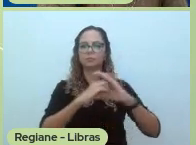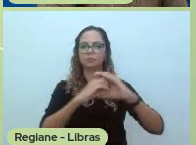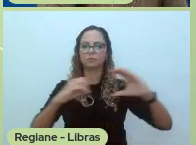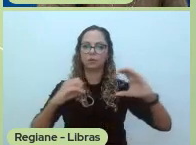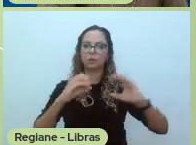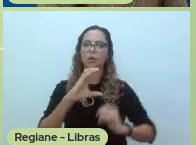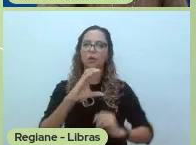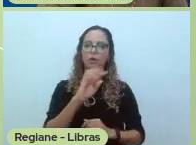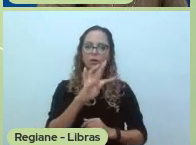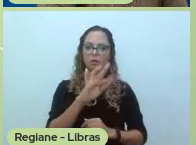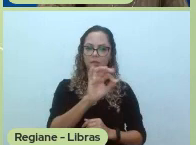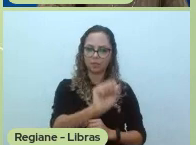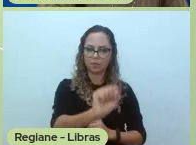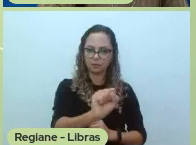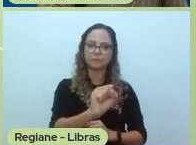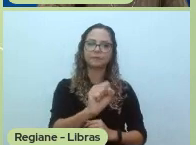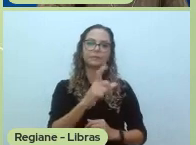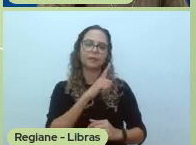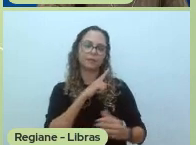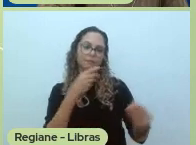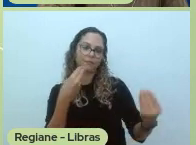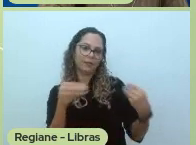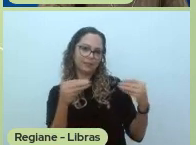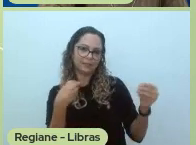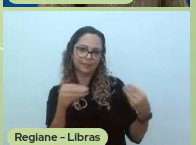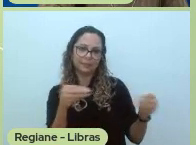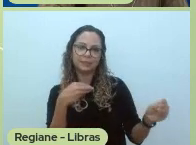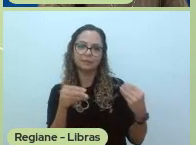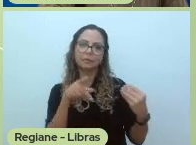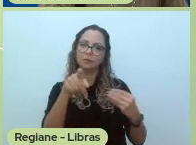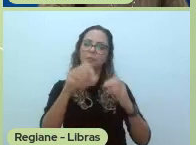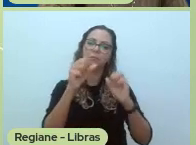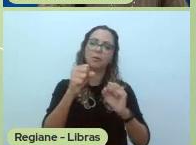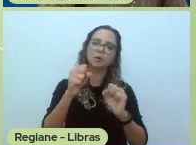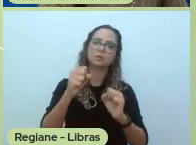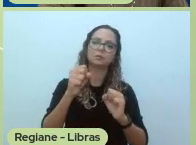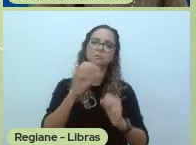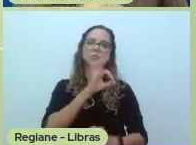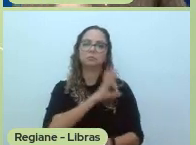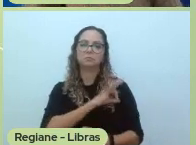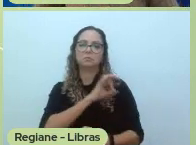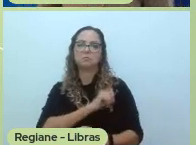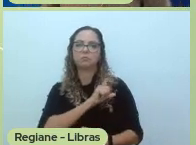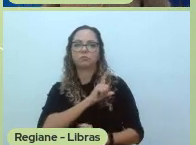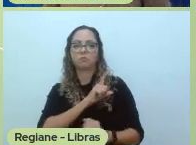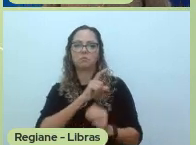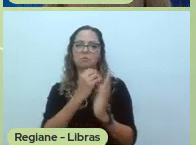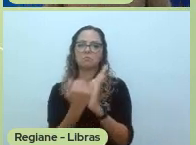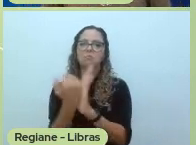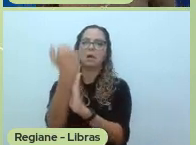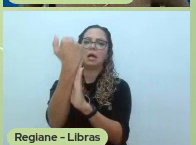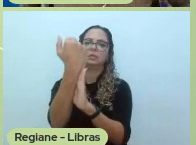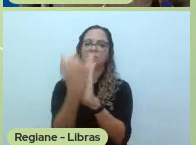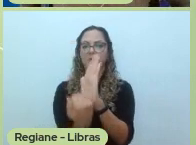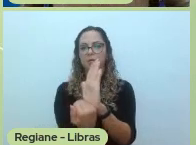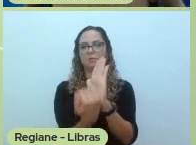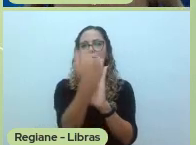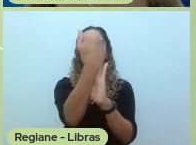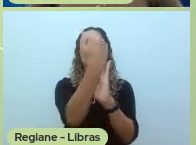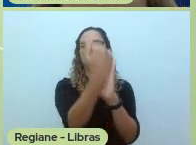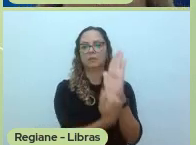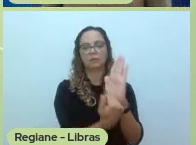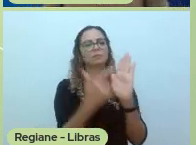o bônus pode ser flexível, você pode querer ganhar menos ou ganhar mais, dependendo do que você conseguir ter de